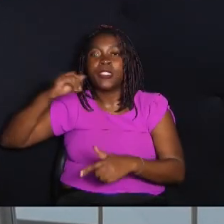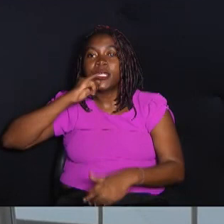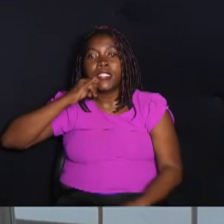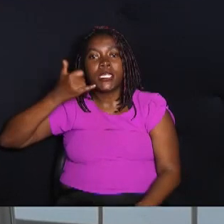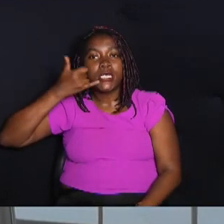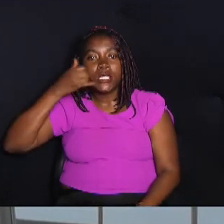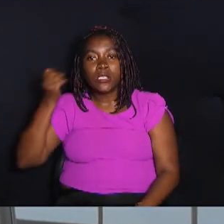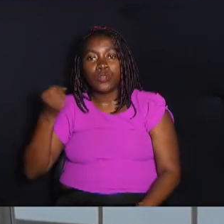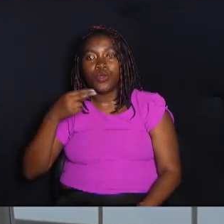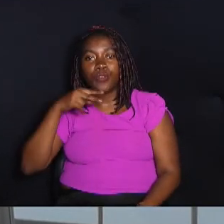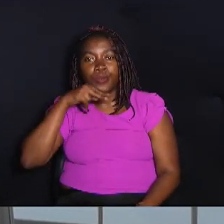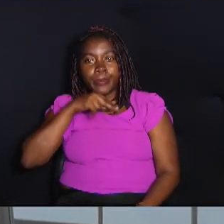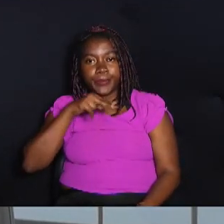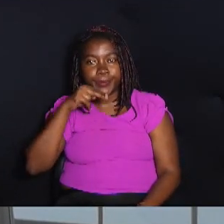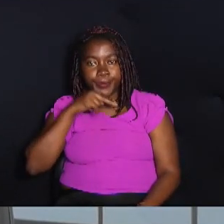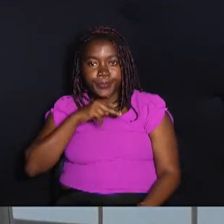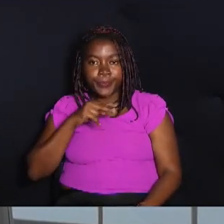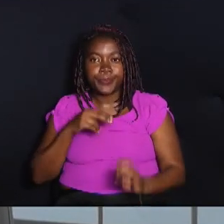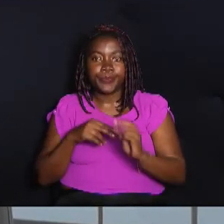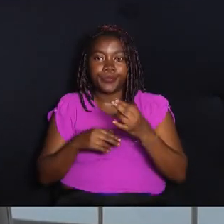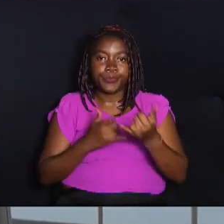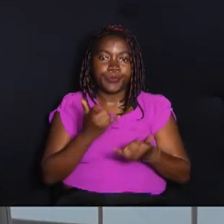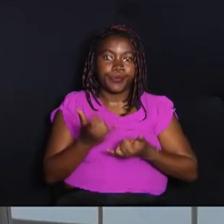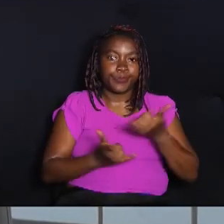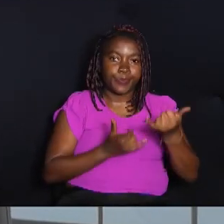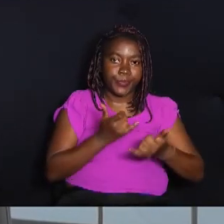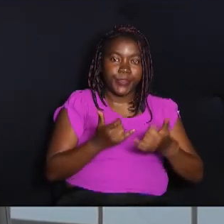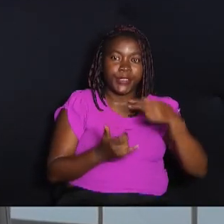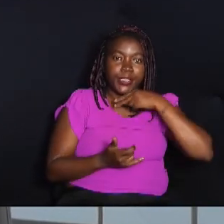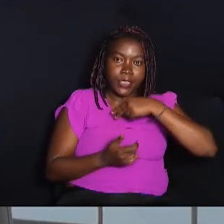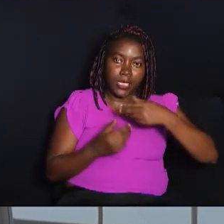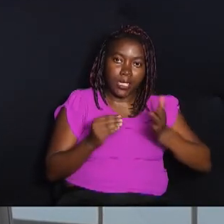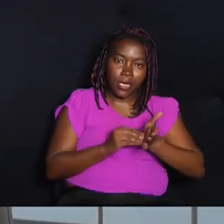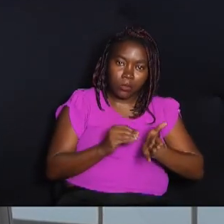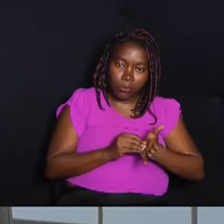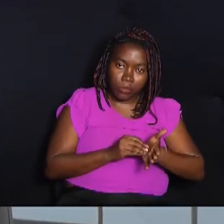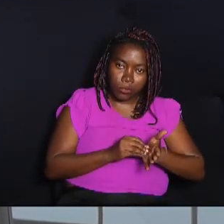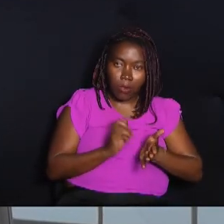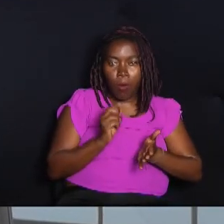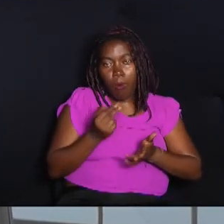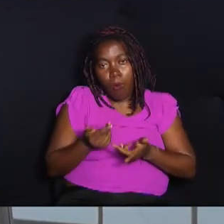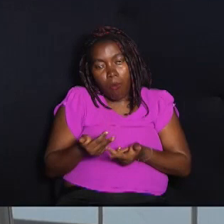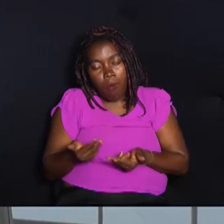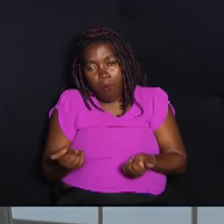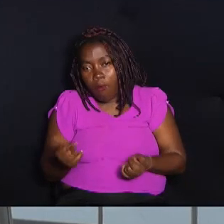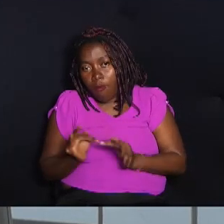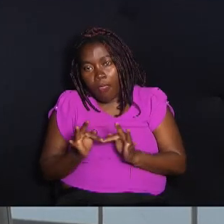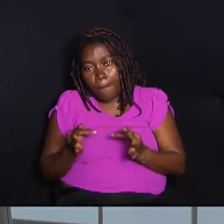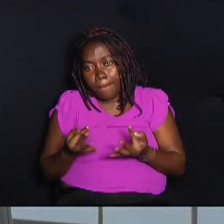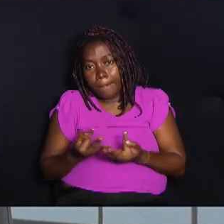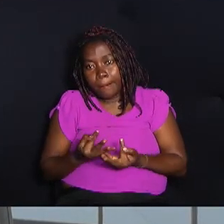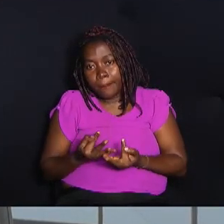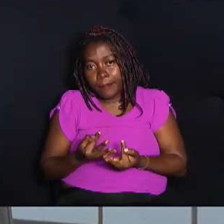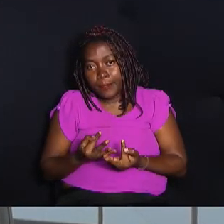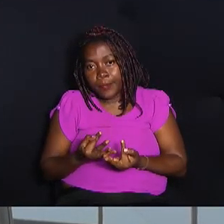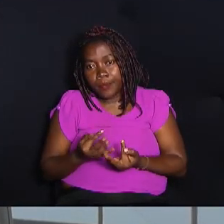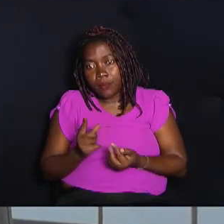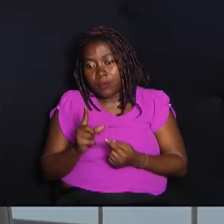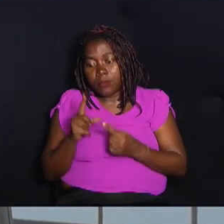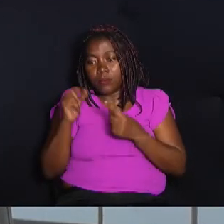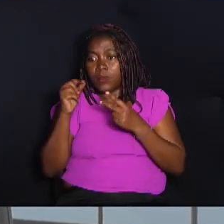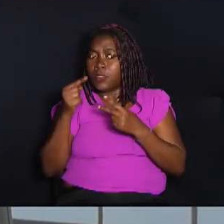novo do neto, ou o jogo que o neto precisa, ou coisas que a família elenca